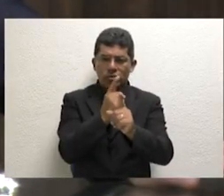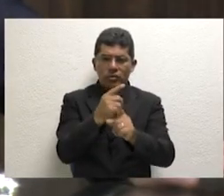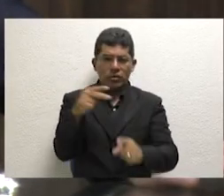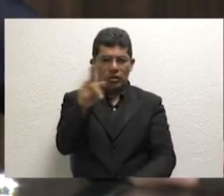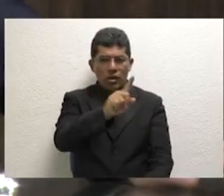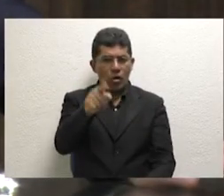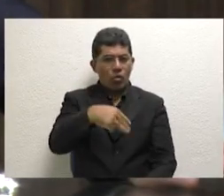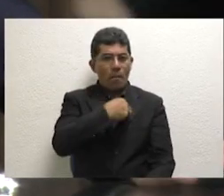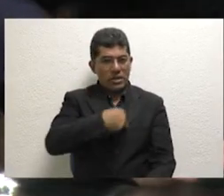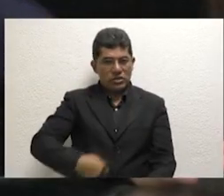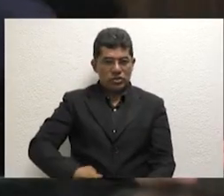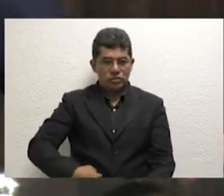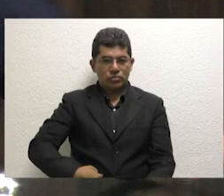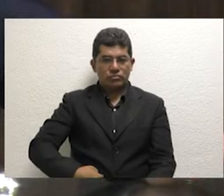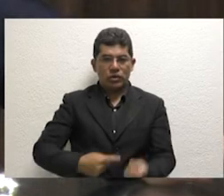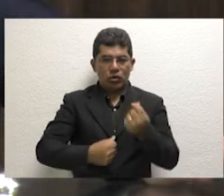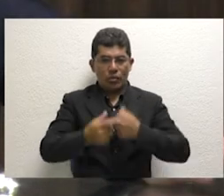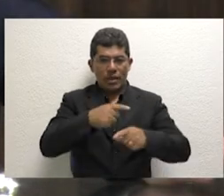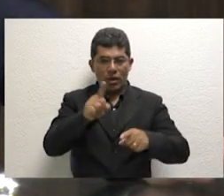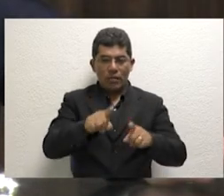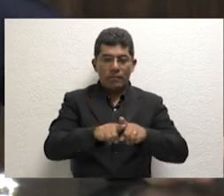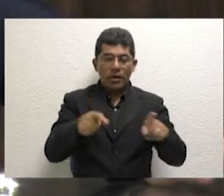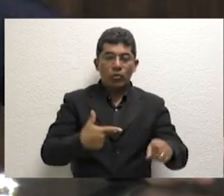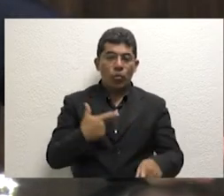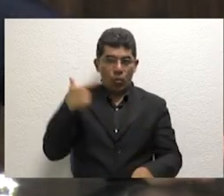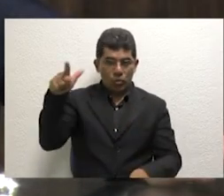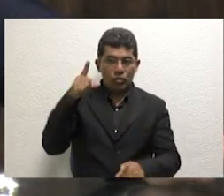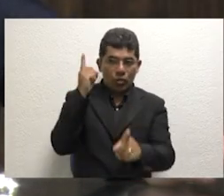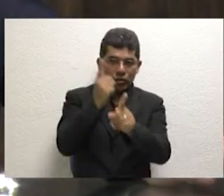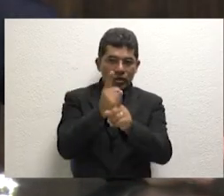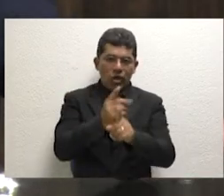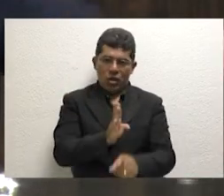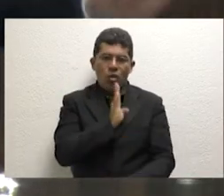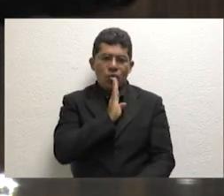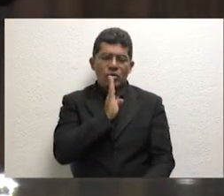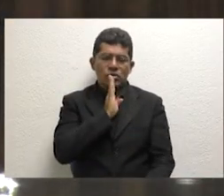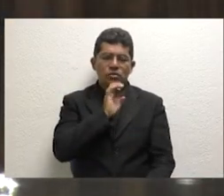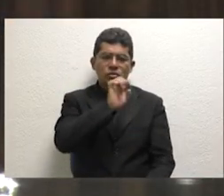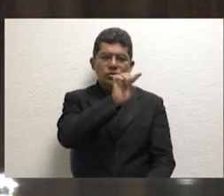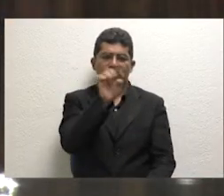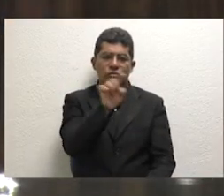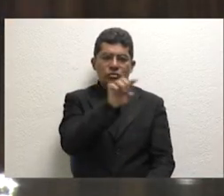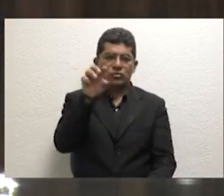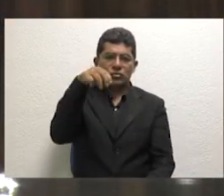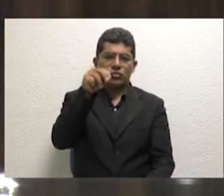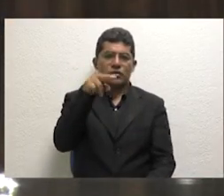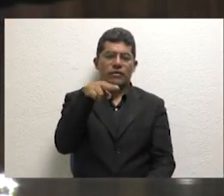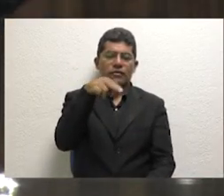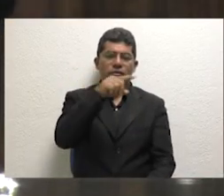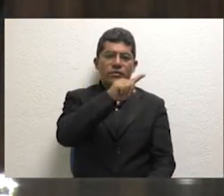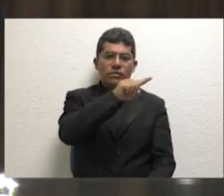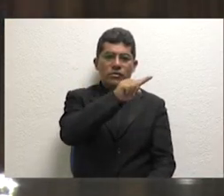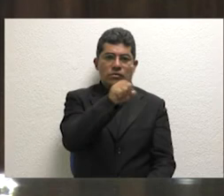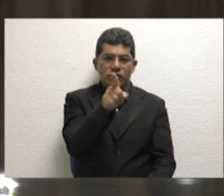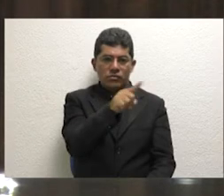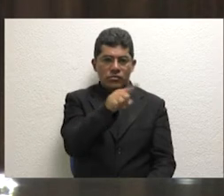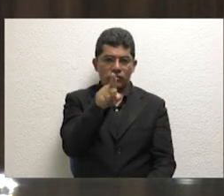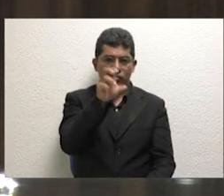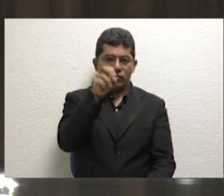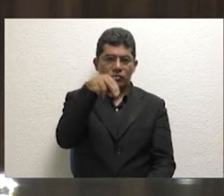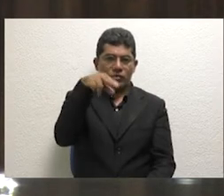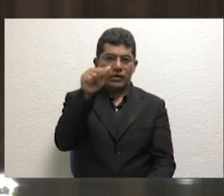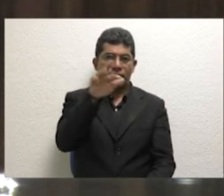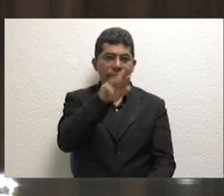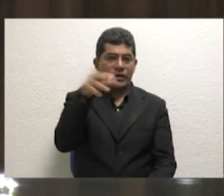mas com o Carlos da Costa ele se vira para mim e fala eu conheço várias zonas francas a zona franca corrupta a zona franca dos